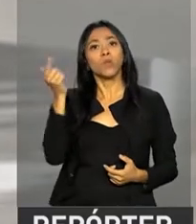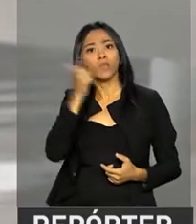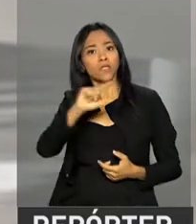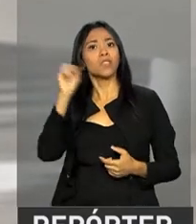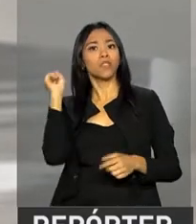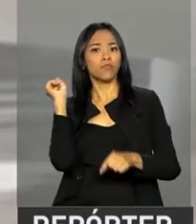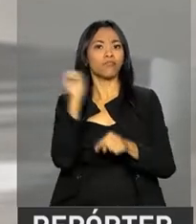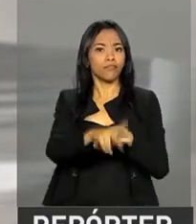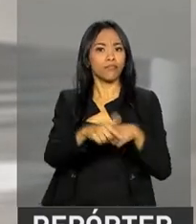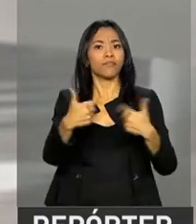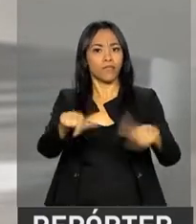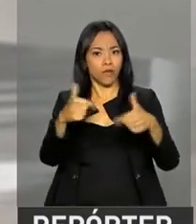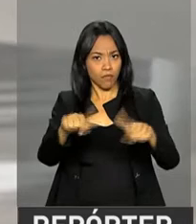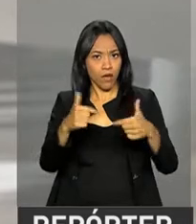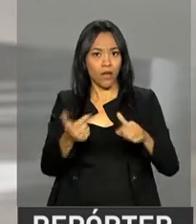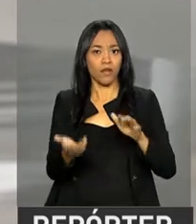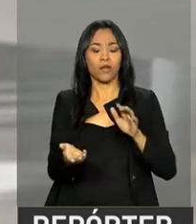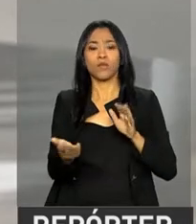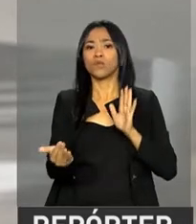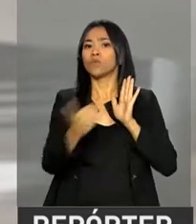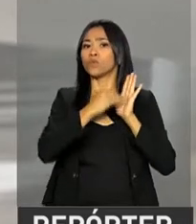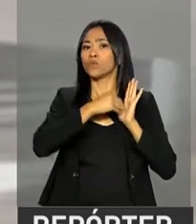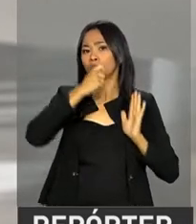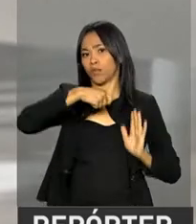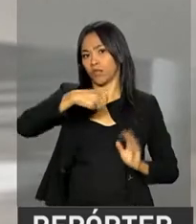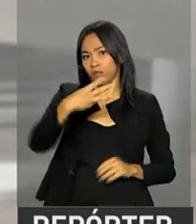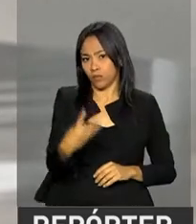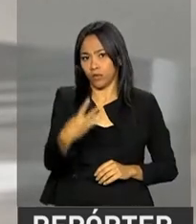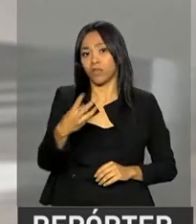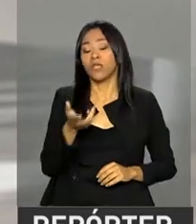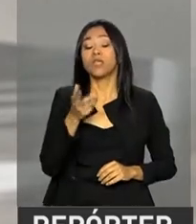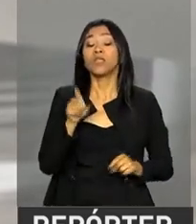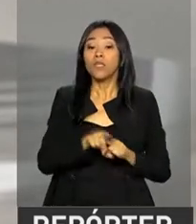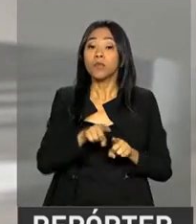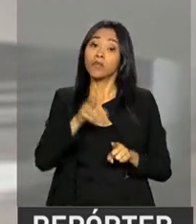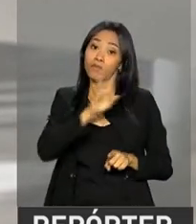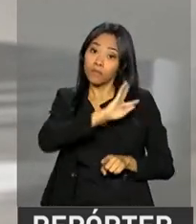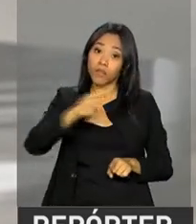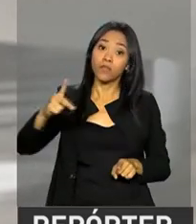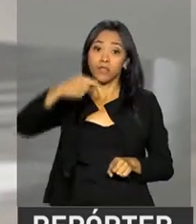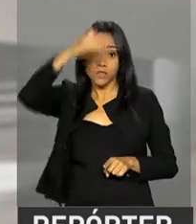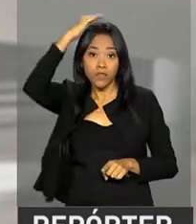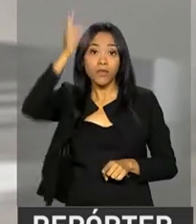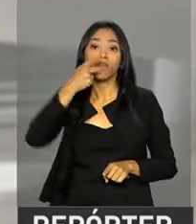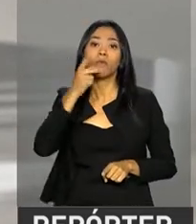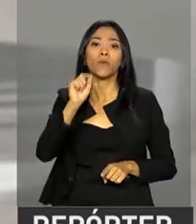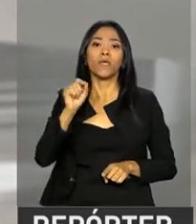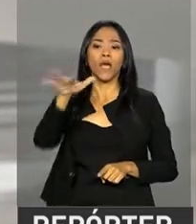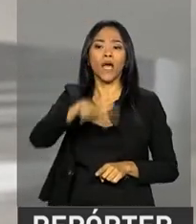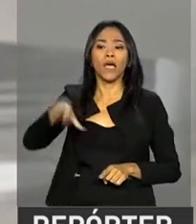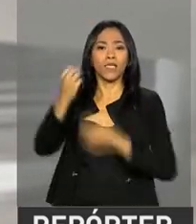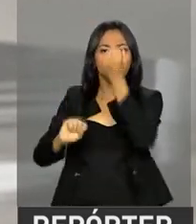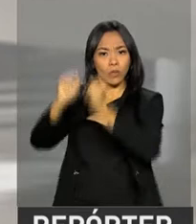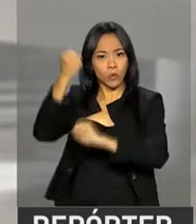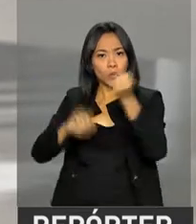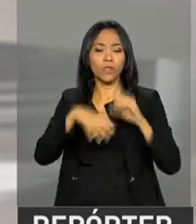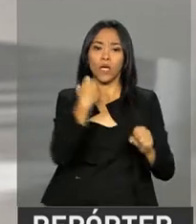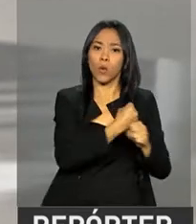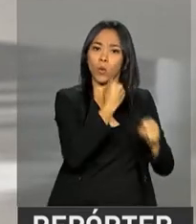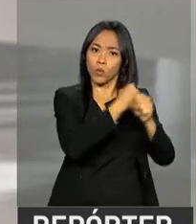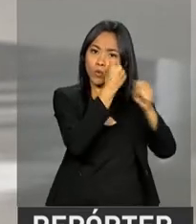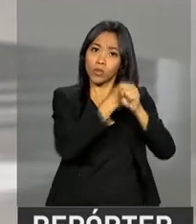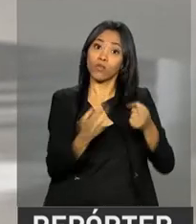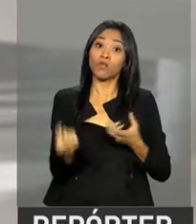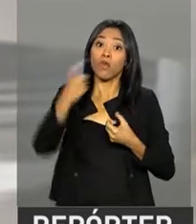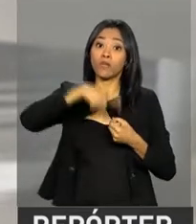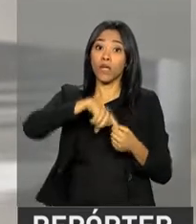entrar no mercado o trabalho no último trimestre ele ressalta ainda que a indústria construção civil também voltaram a contratar